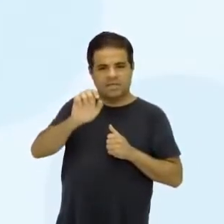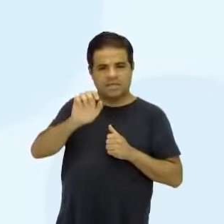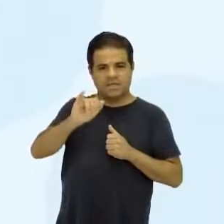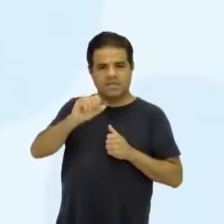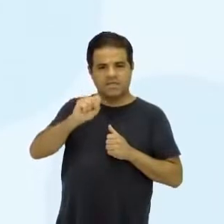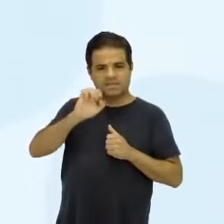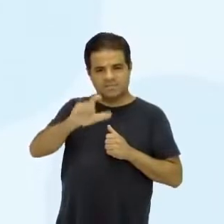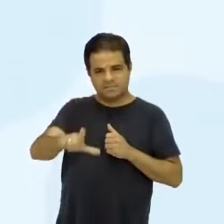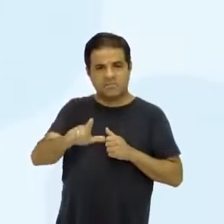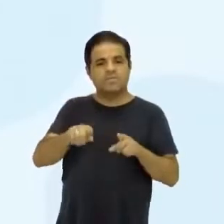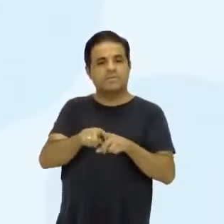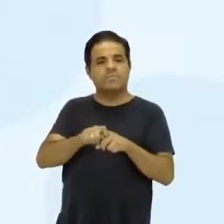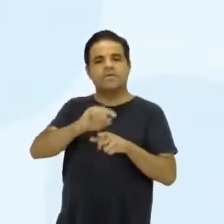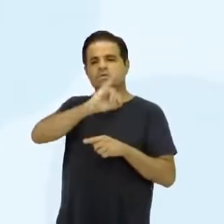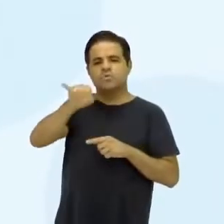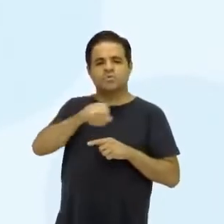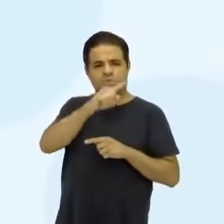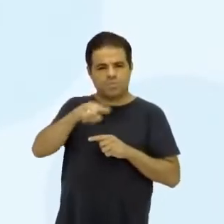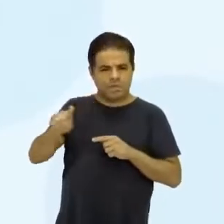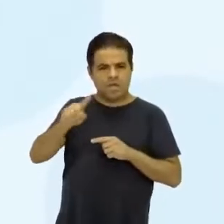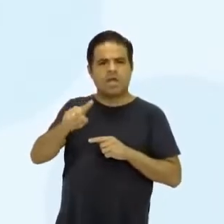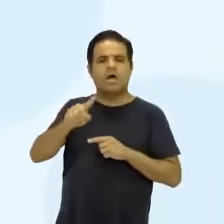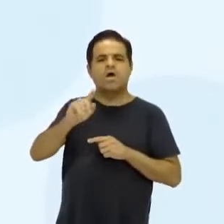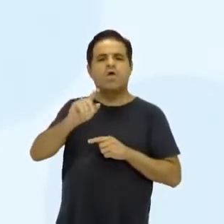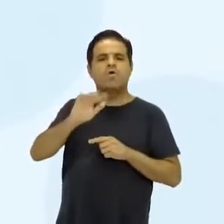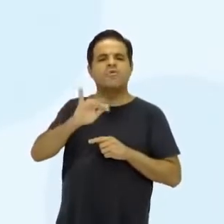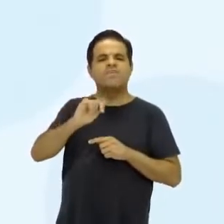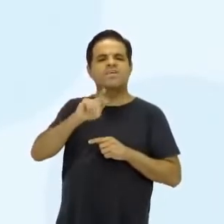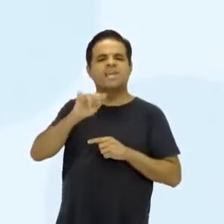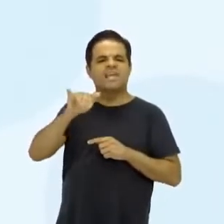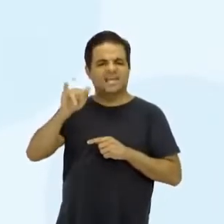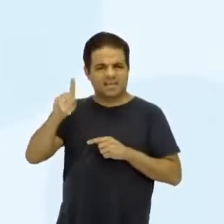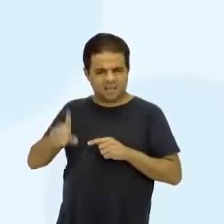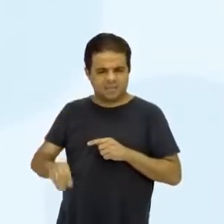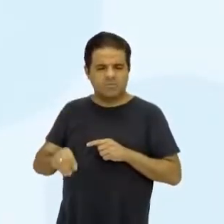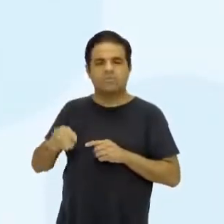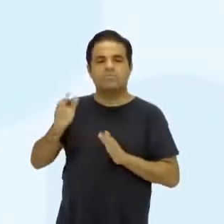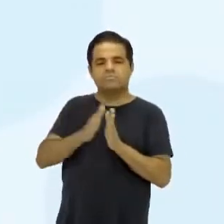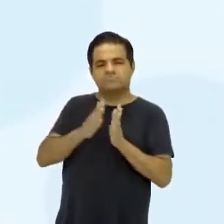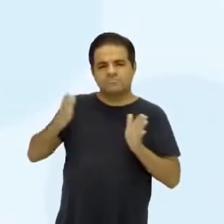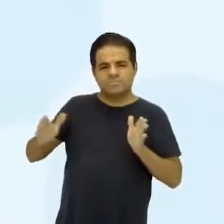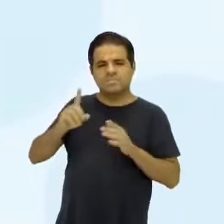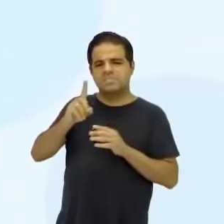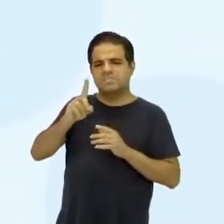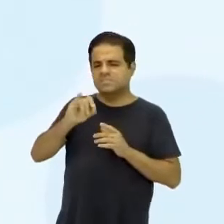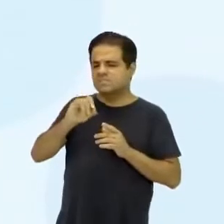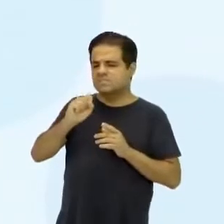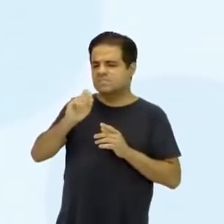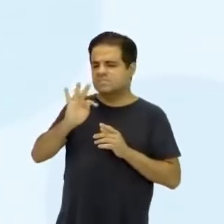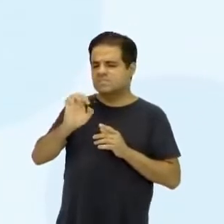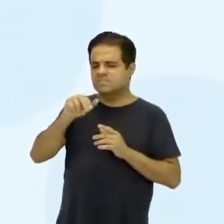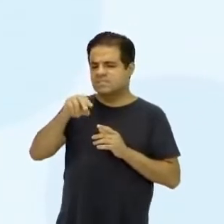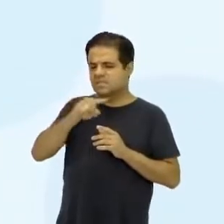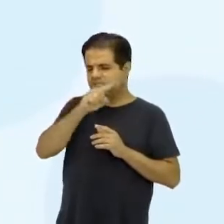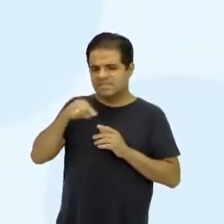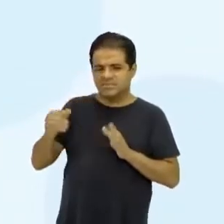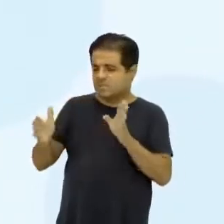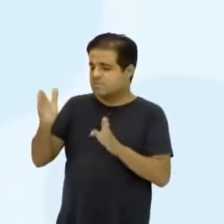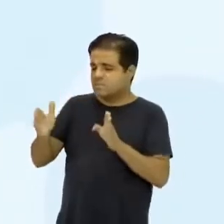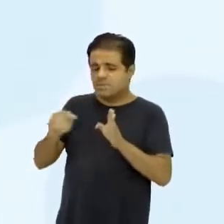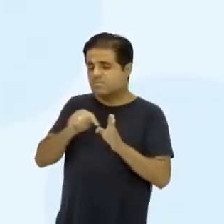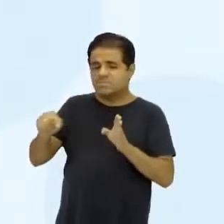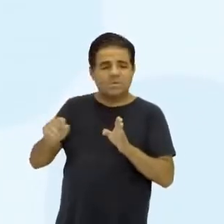João Batista Figueiredo. Eles já são presidentes, assim, de uma linha que a gente vai chamar de distensão, né? Neste período